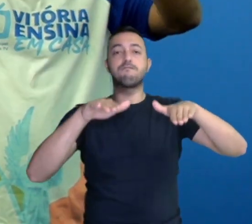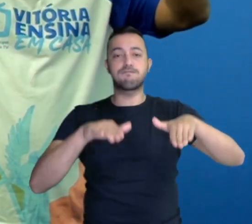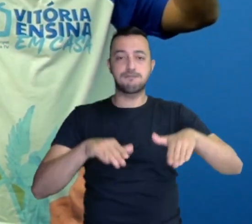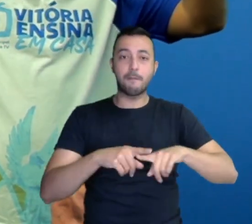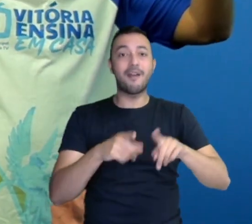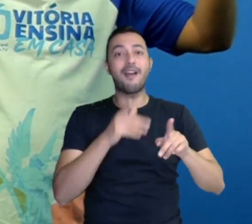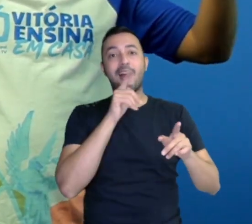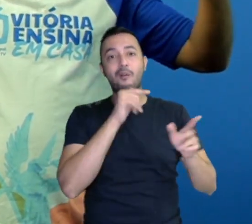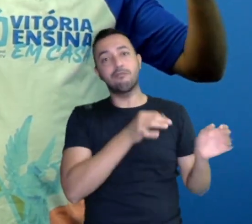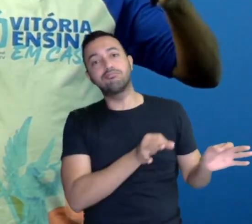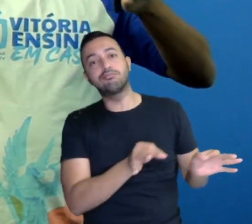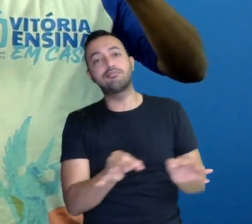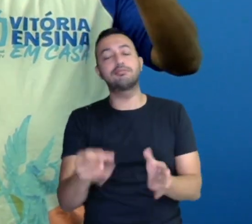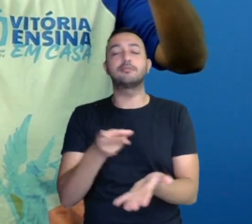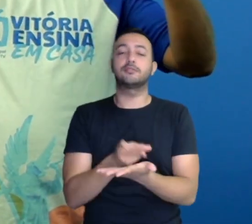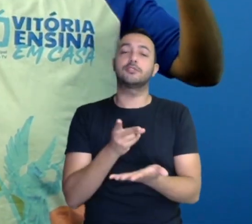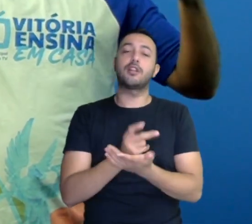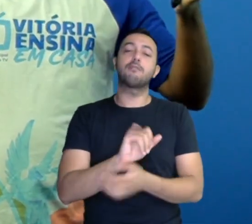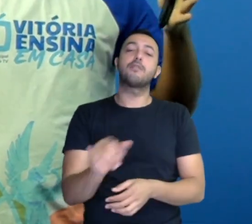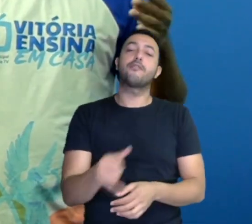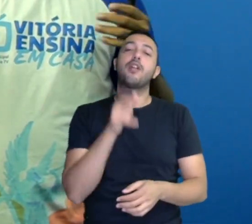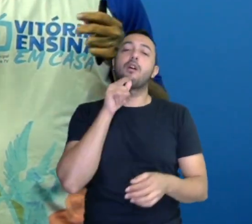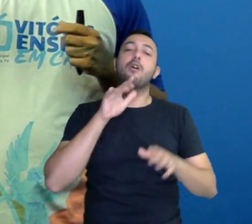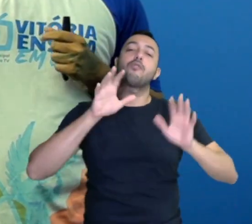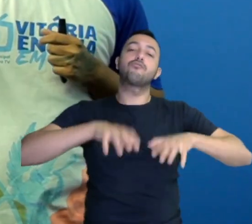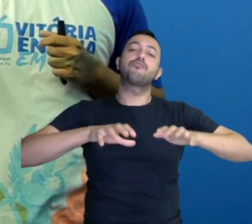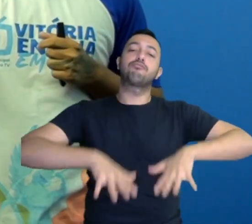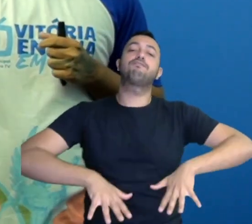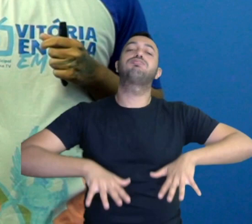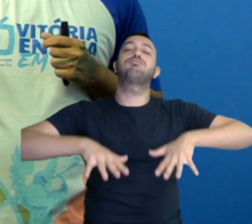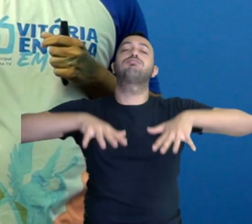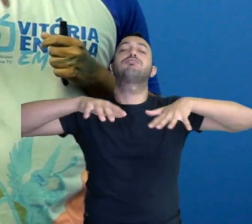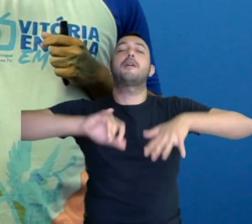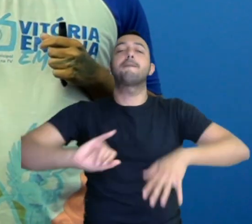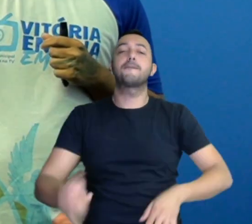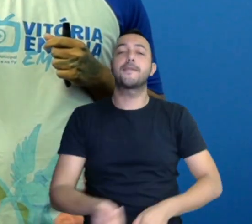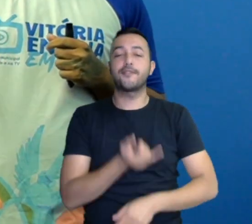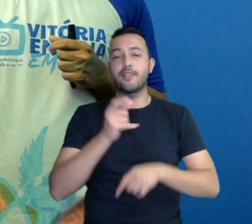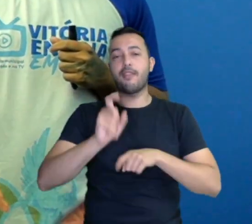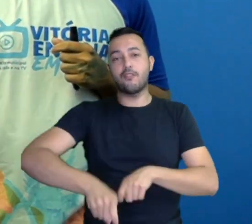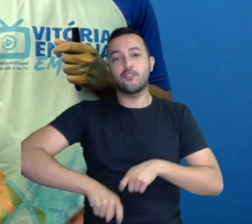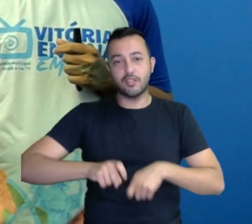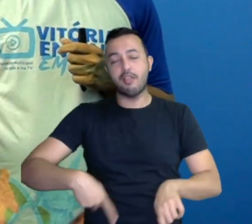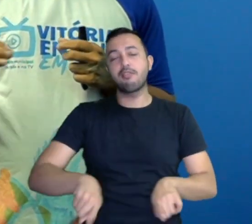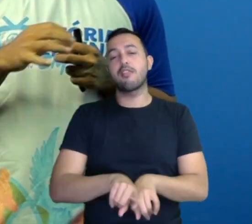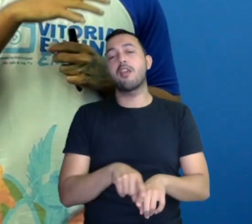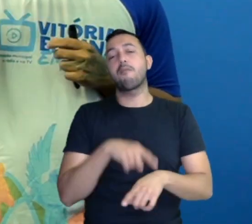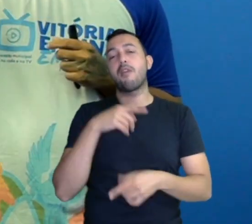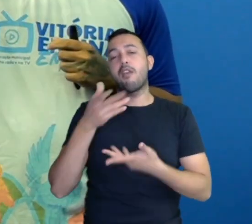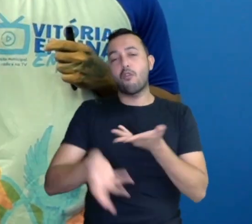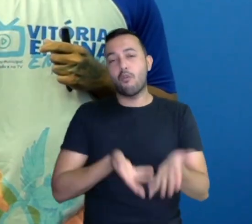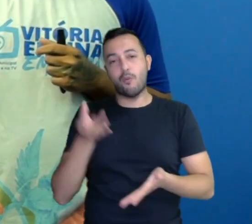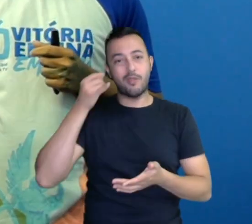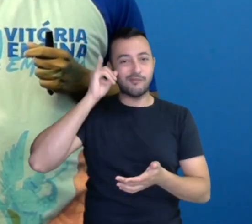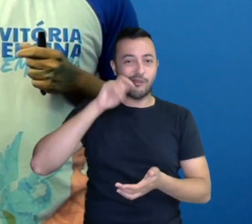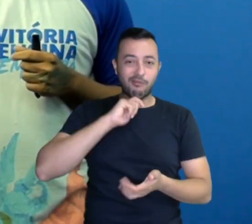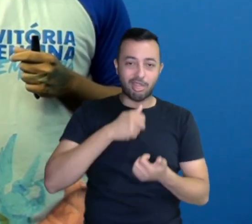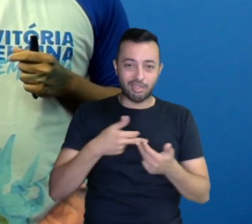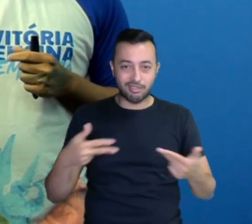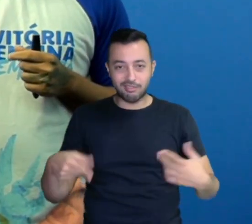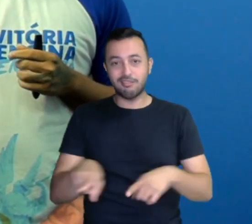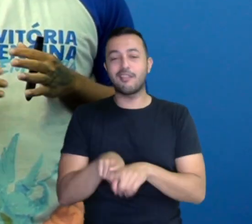eles aproveitam essas cheias para o desenvolvimento, né, daí dos processos de agricultura e da domesticação de animais e das